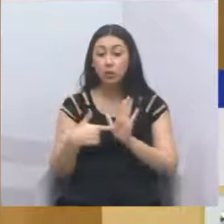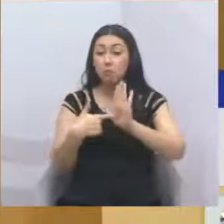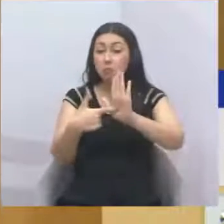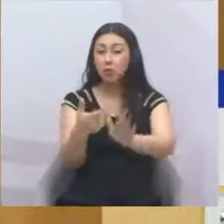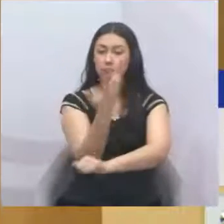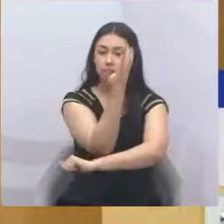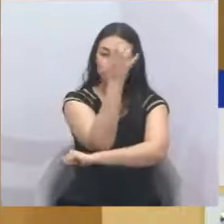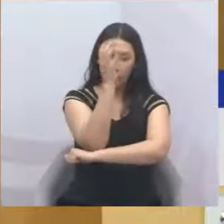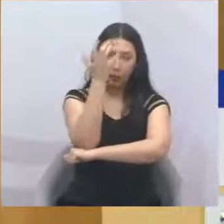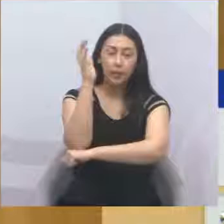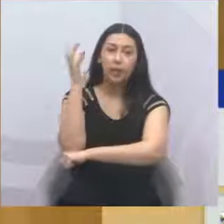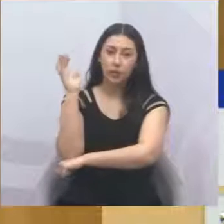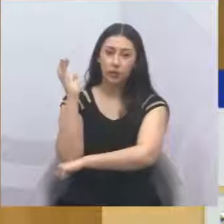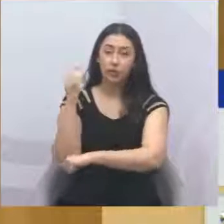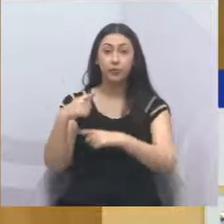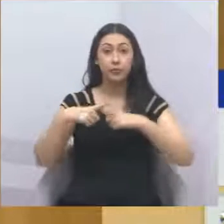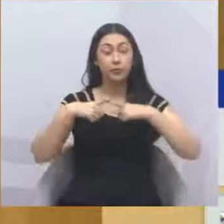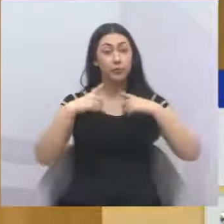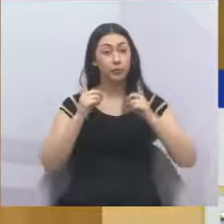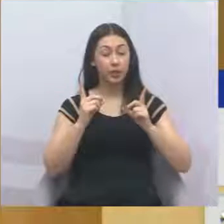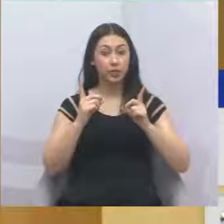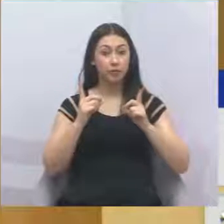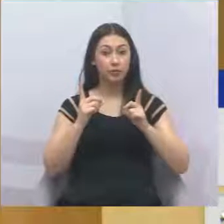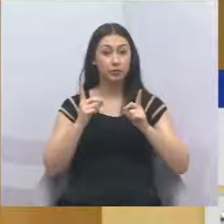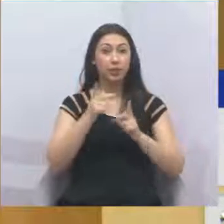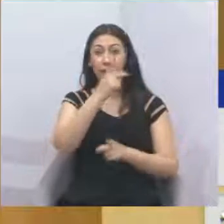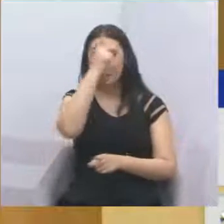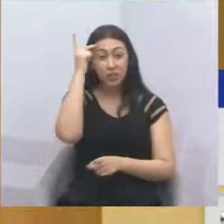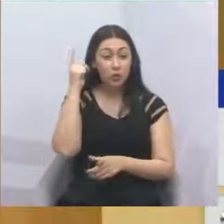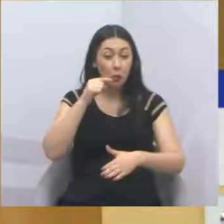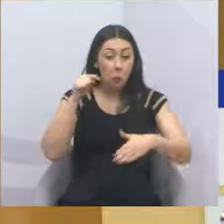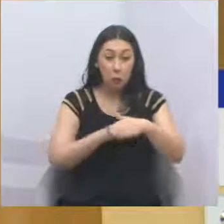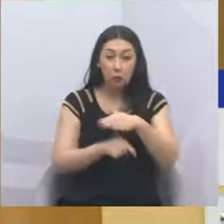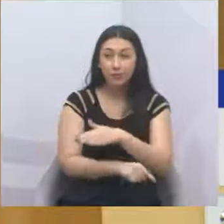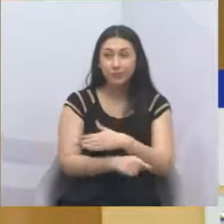ambiente, sobretudo os que se aprofundam,